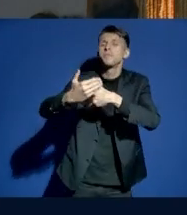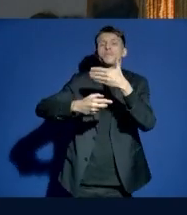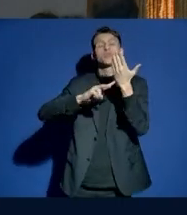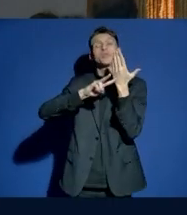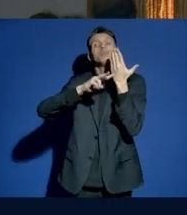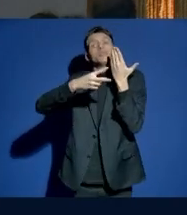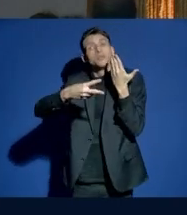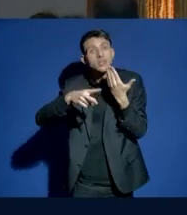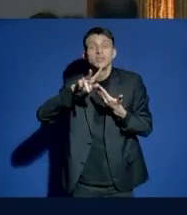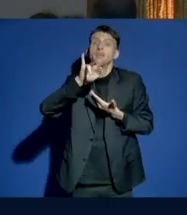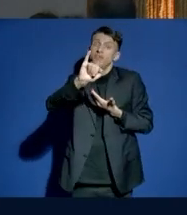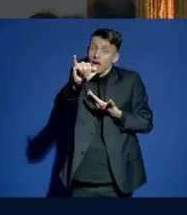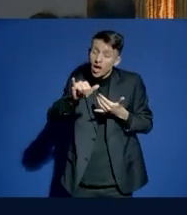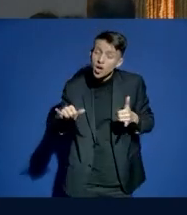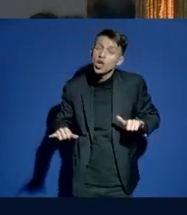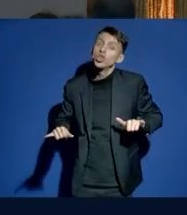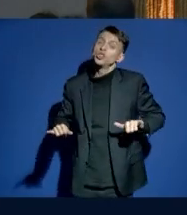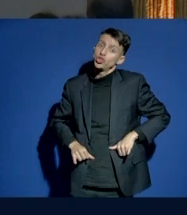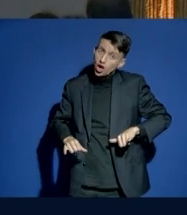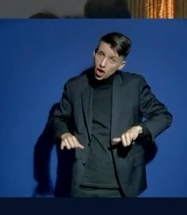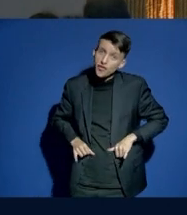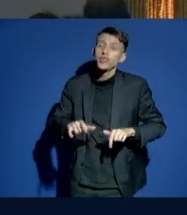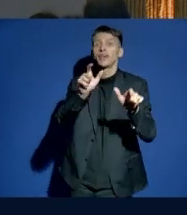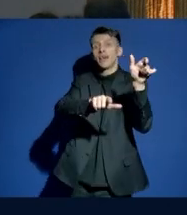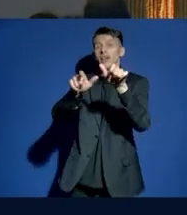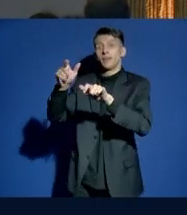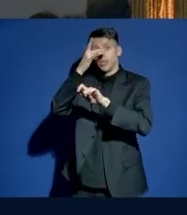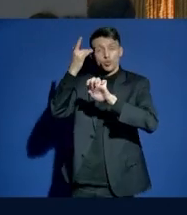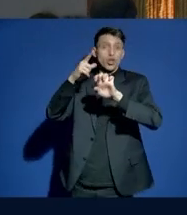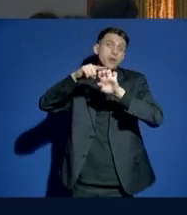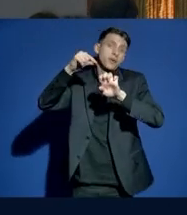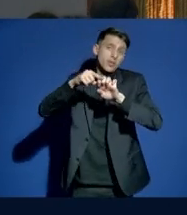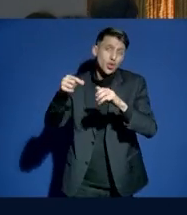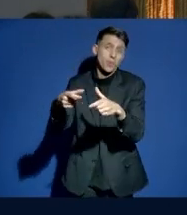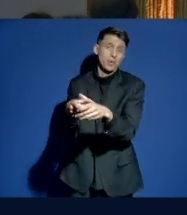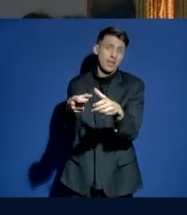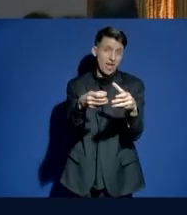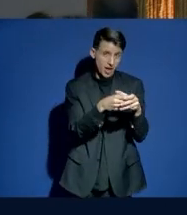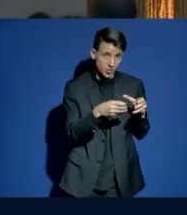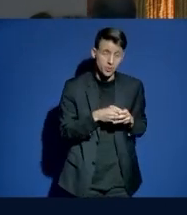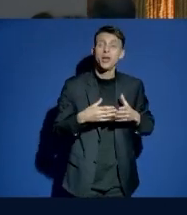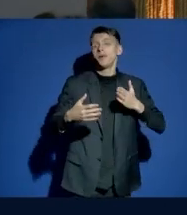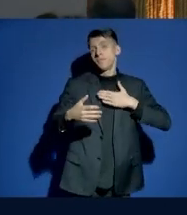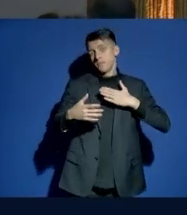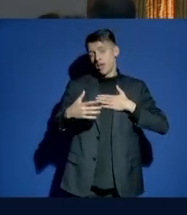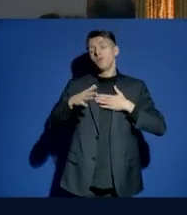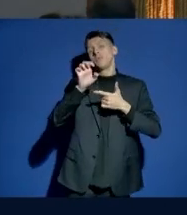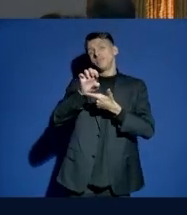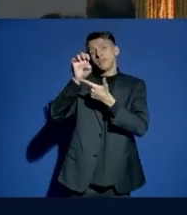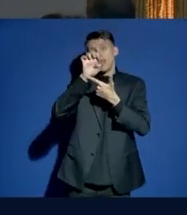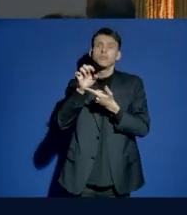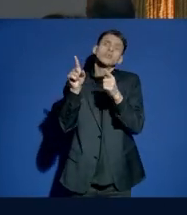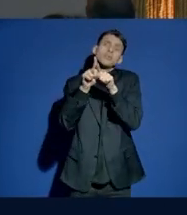né de cada fazenda de cada produtor isso se estende do campo do meu estado e depois para chegar aos portos